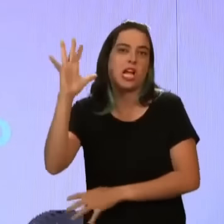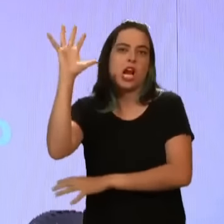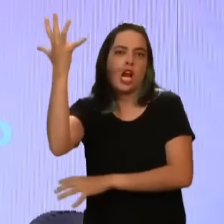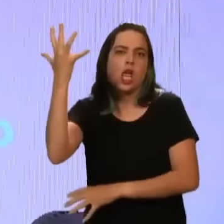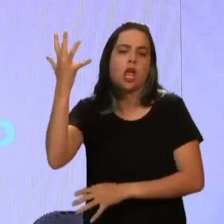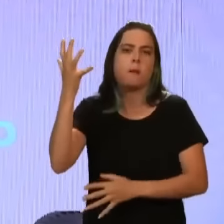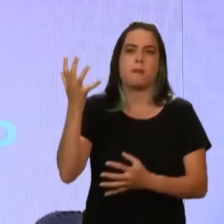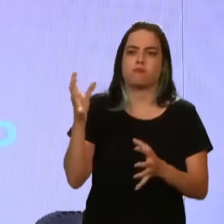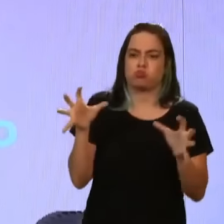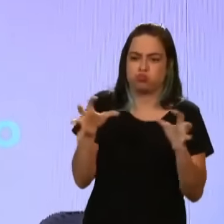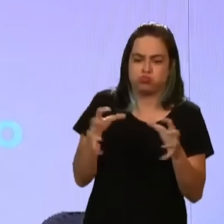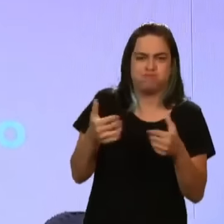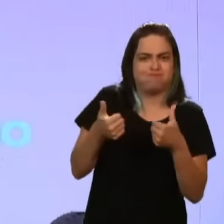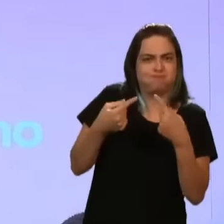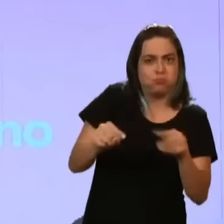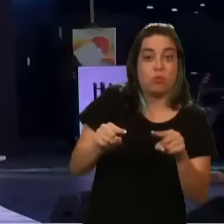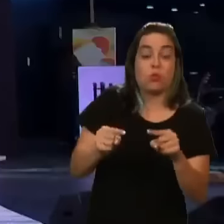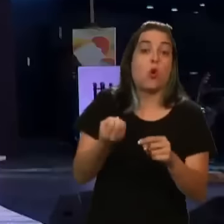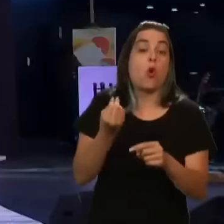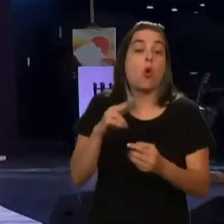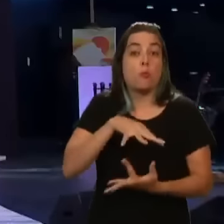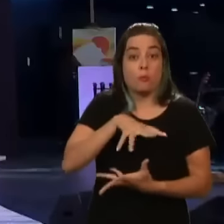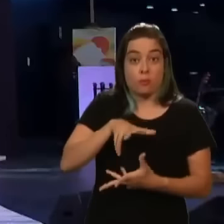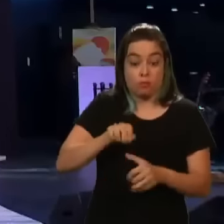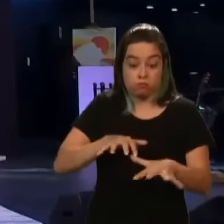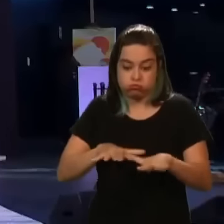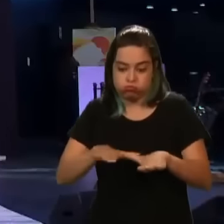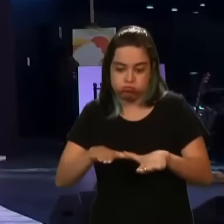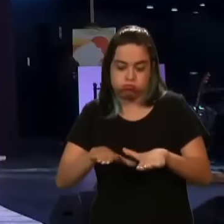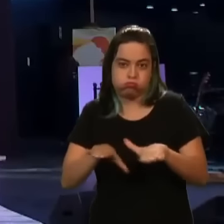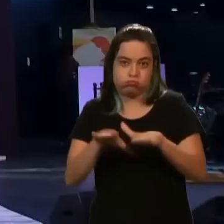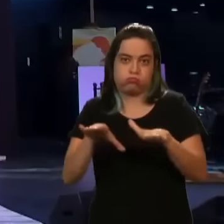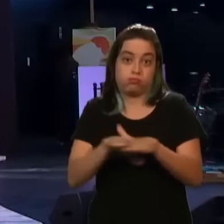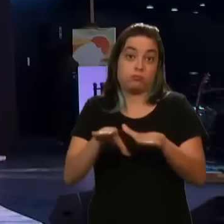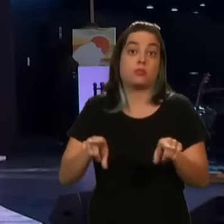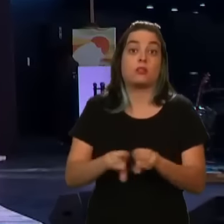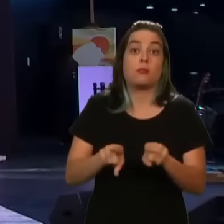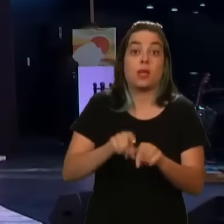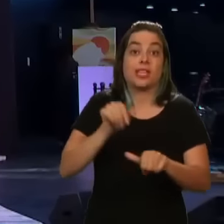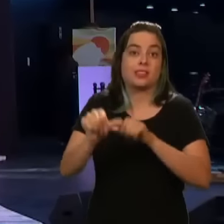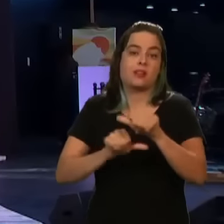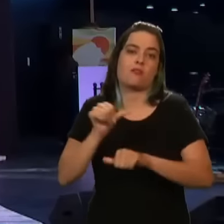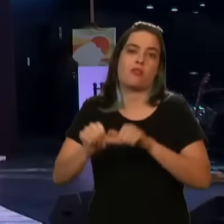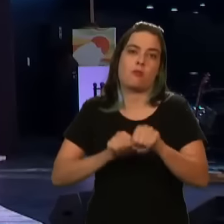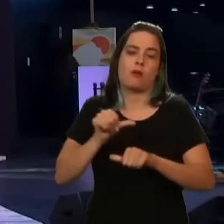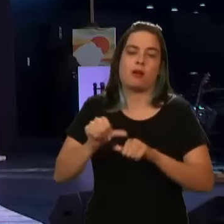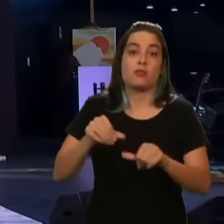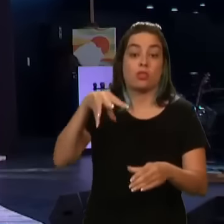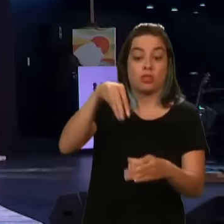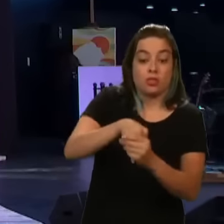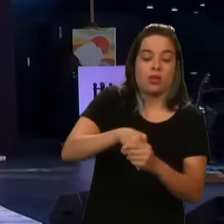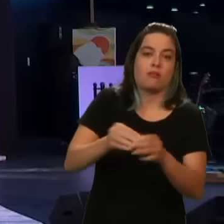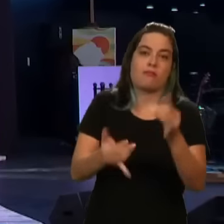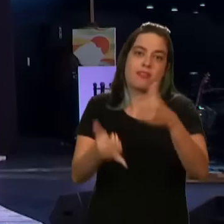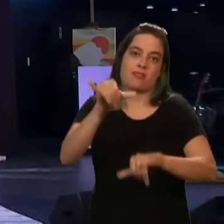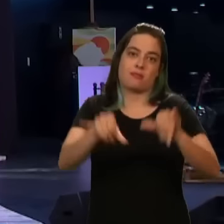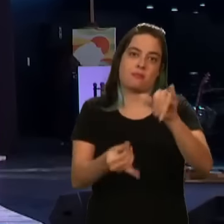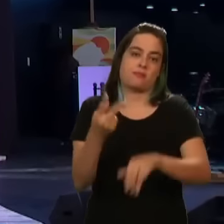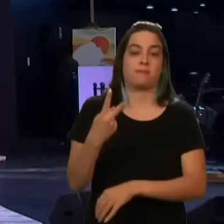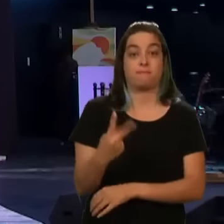pressão ou até o movimento das placas tectônicas, que causam transformações físicas e químicas na